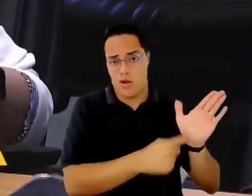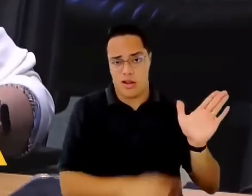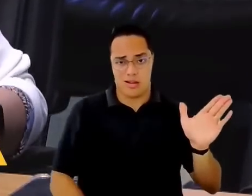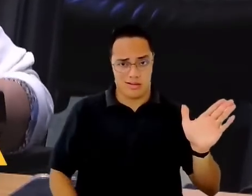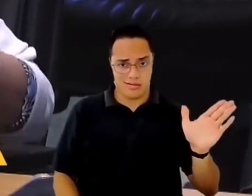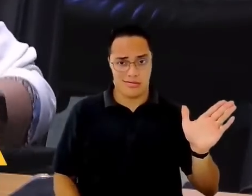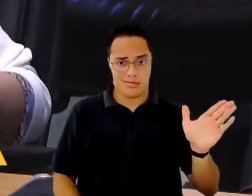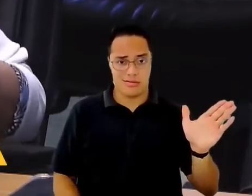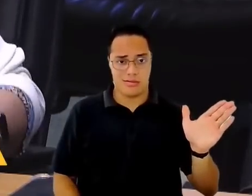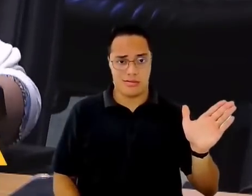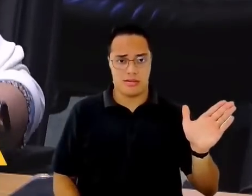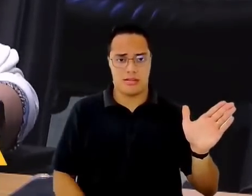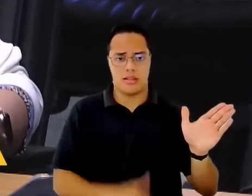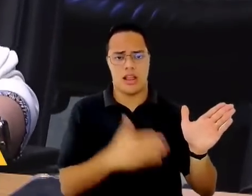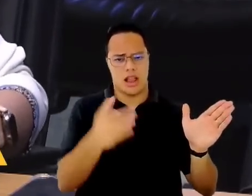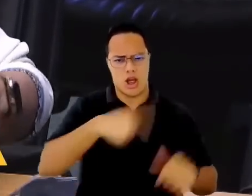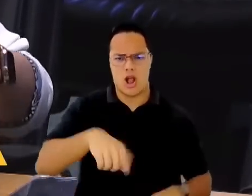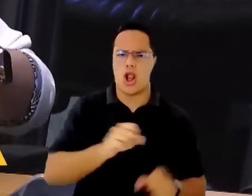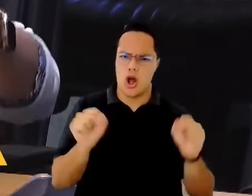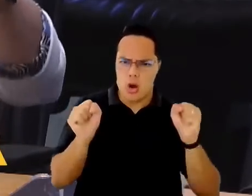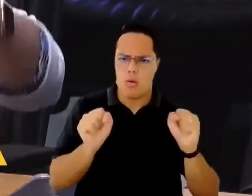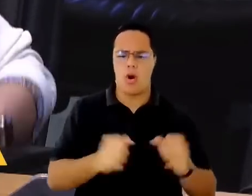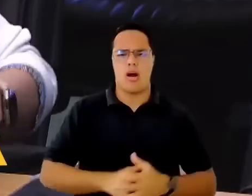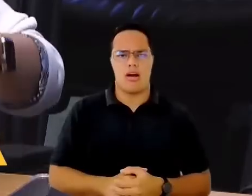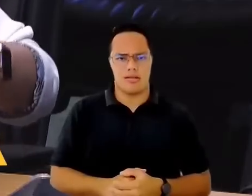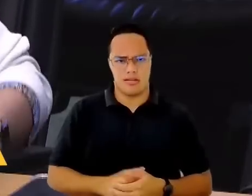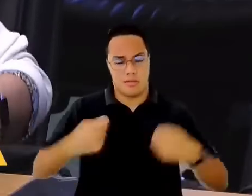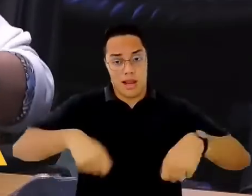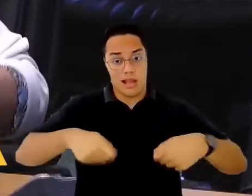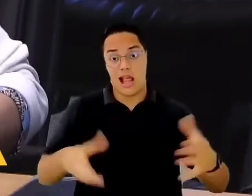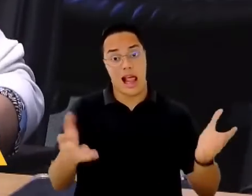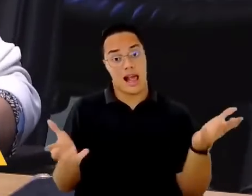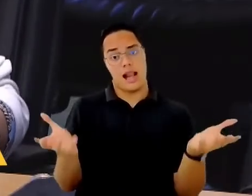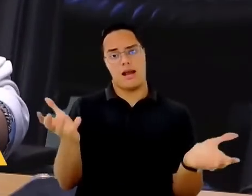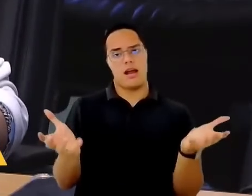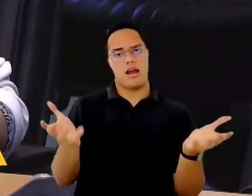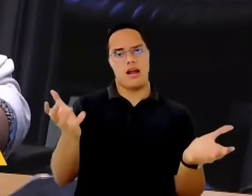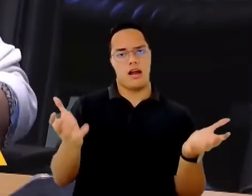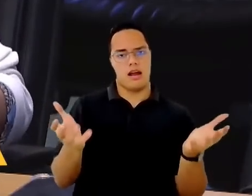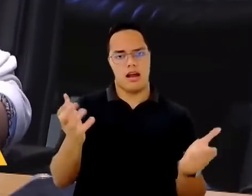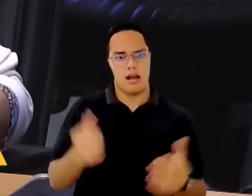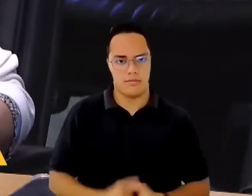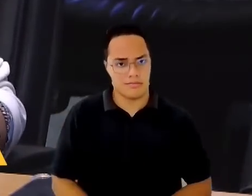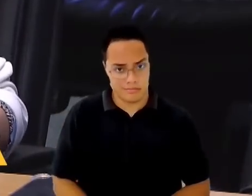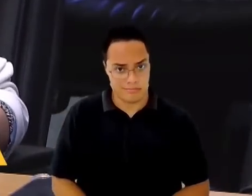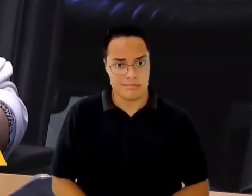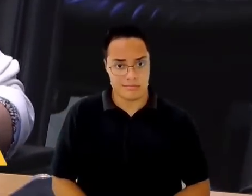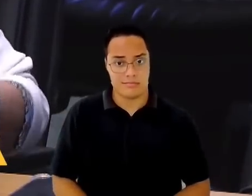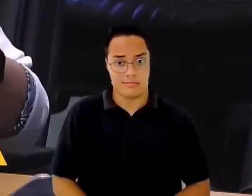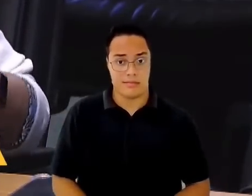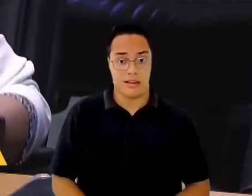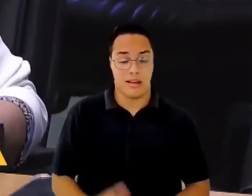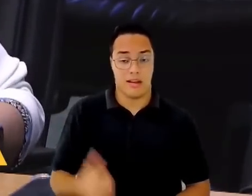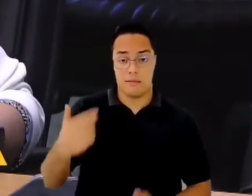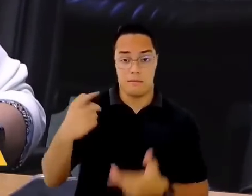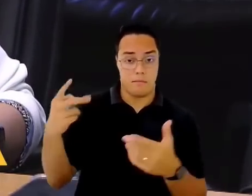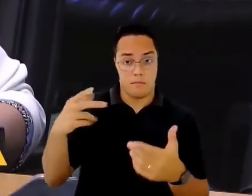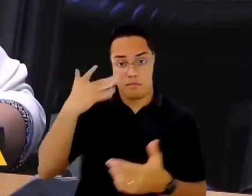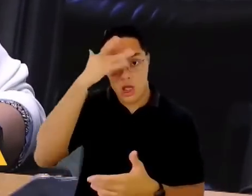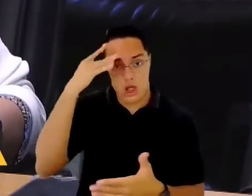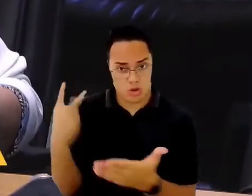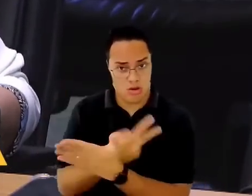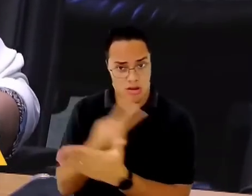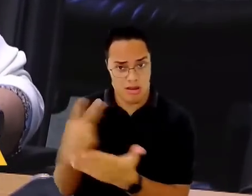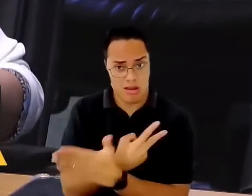a gente pode realmente a gente tem que colocar os pesos que que as pessoas que fizeram errado que elas possam pagar agora falar